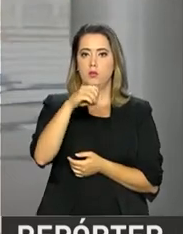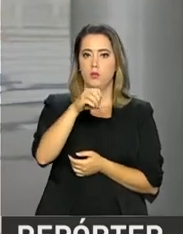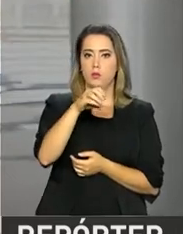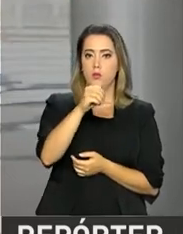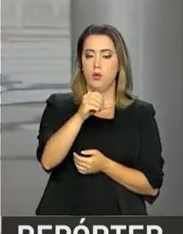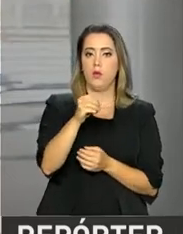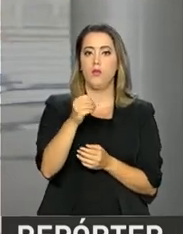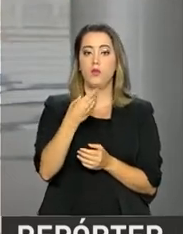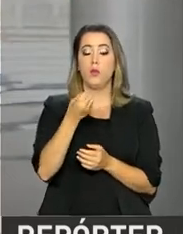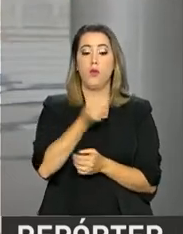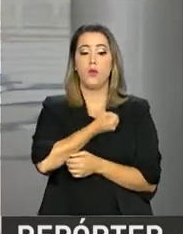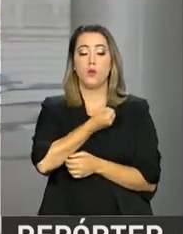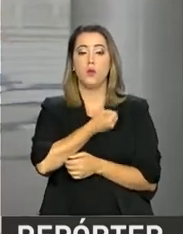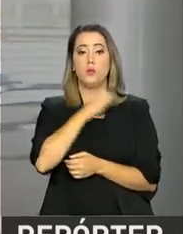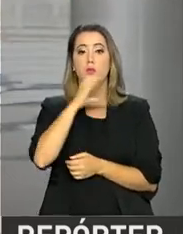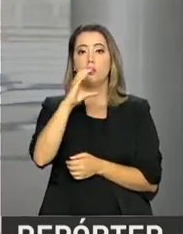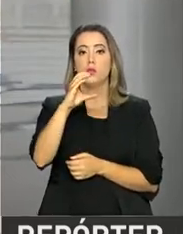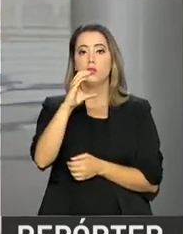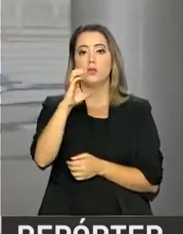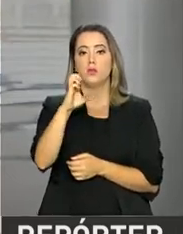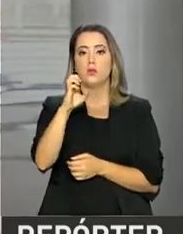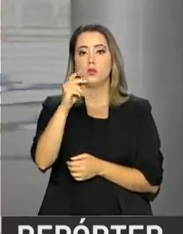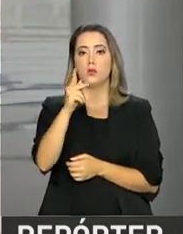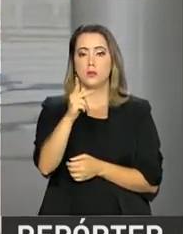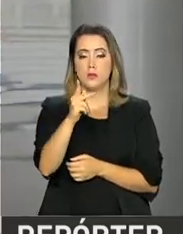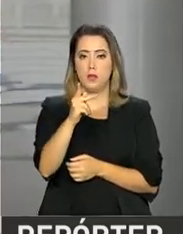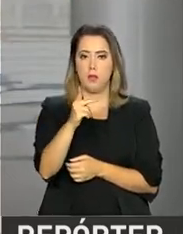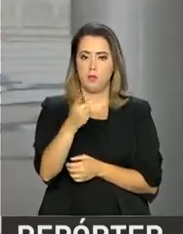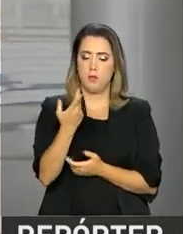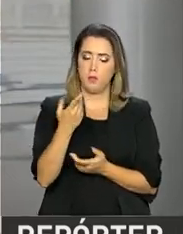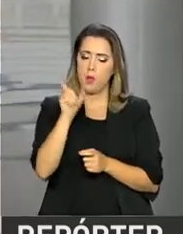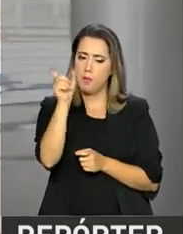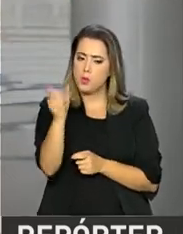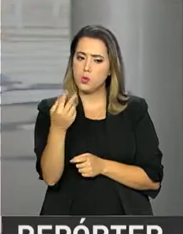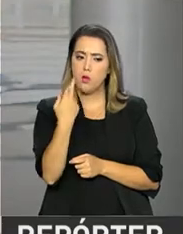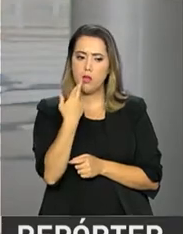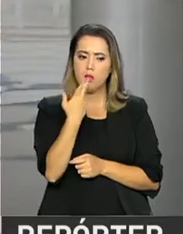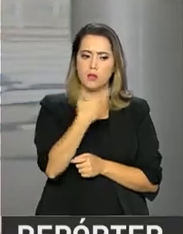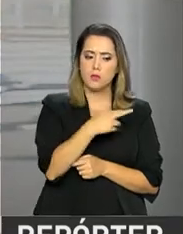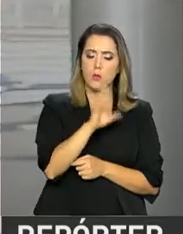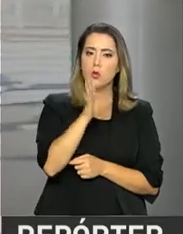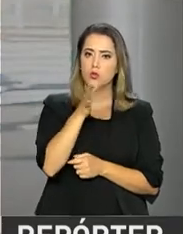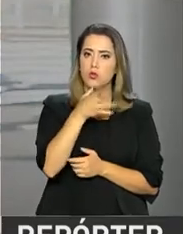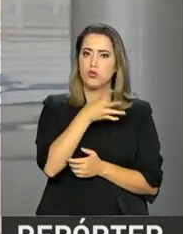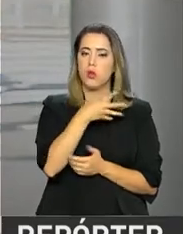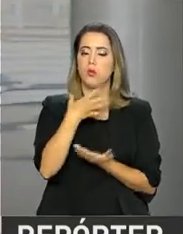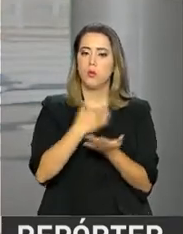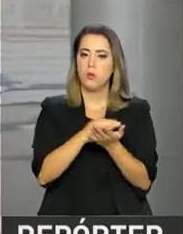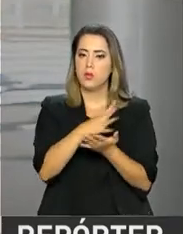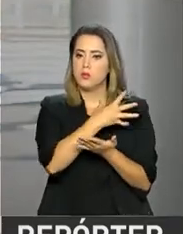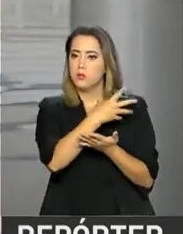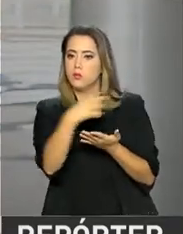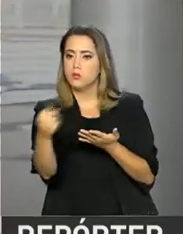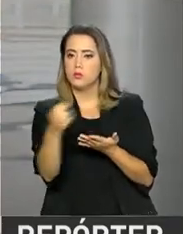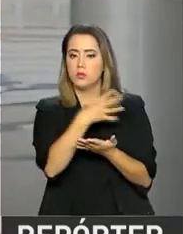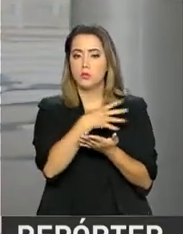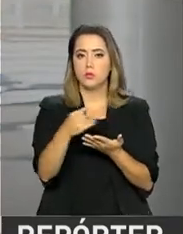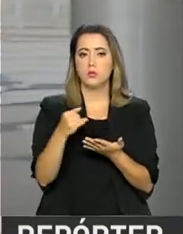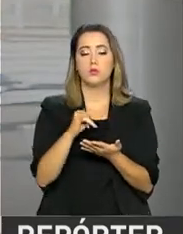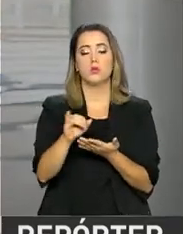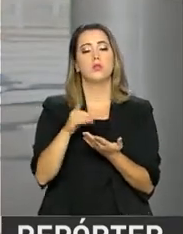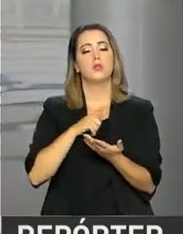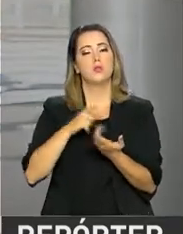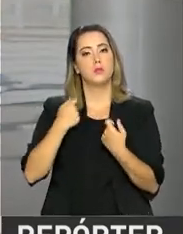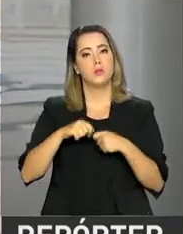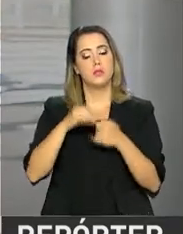essa será a mensagem enviada ao responder o celular já vai está apto a receber alerta alertas de inundações